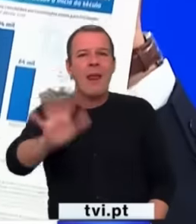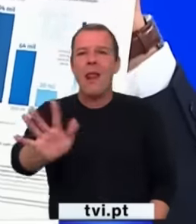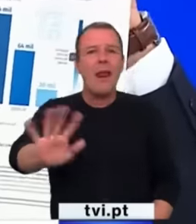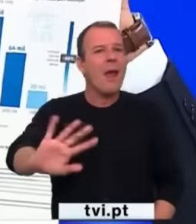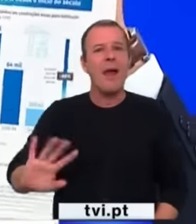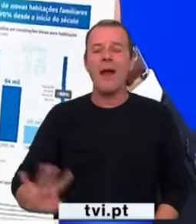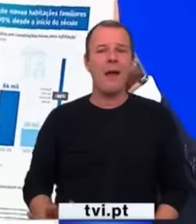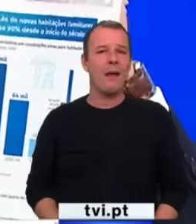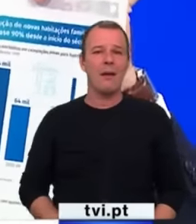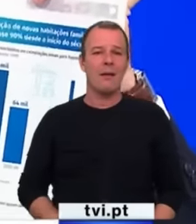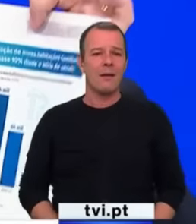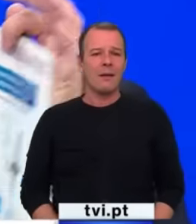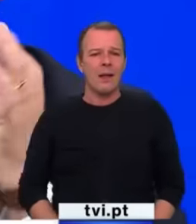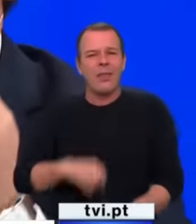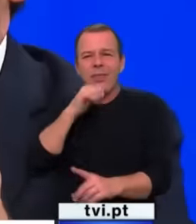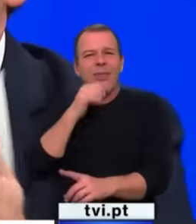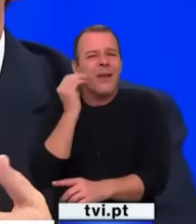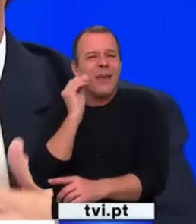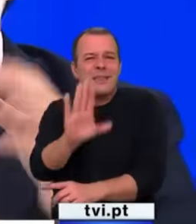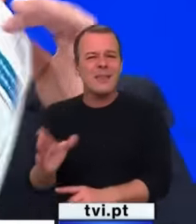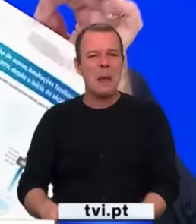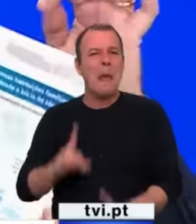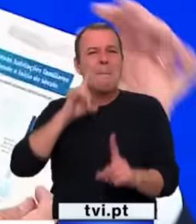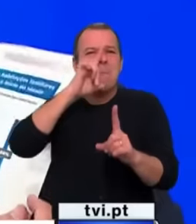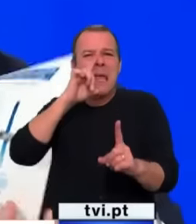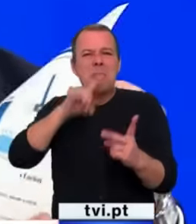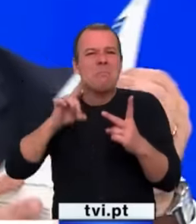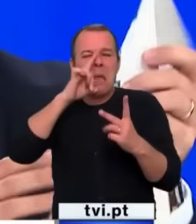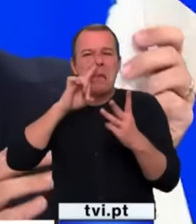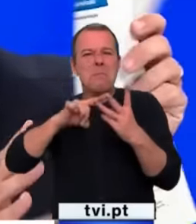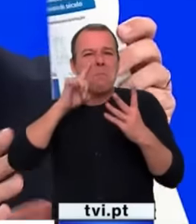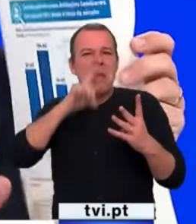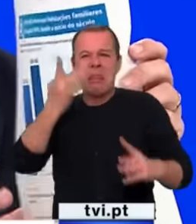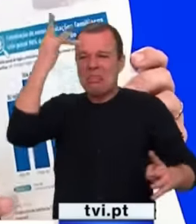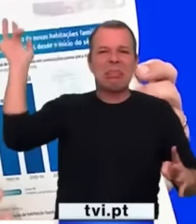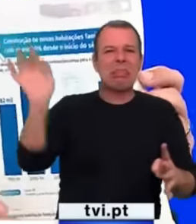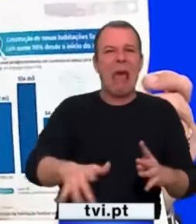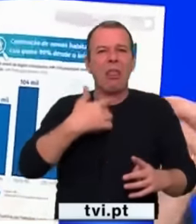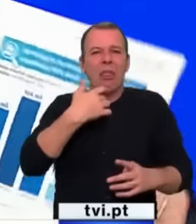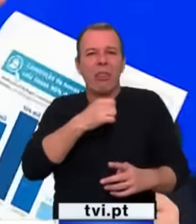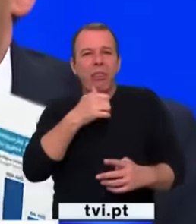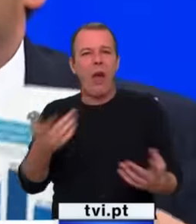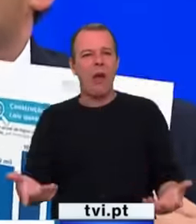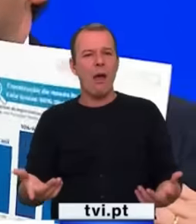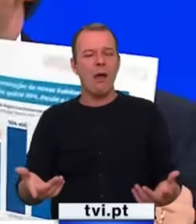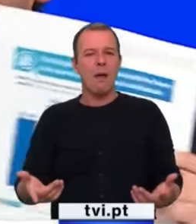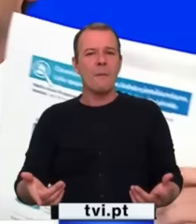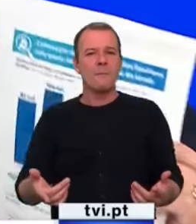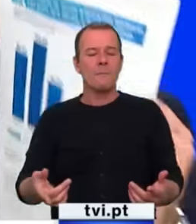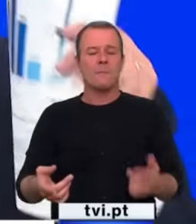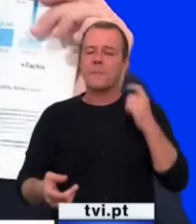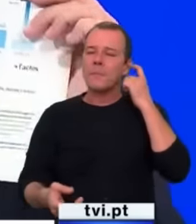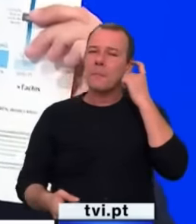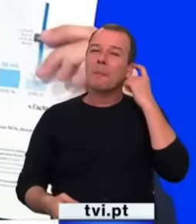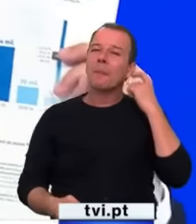o que faz este sempre. É os dados da faz sua sempre, construção. Sistematicamente mente, engana. Aqui, as pessoas vão ver em não, casa é construção que privada. Durante o vosso governo... Mas está, eu estou a falar feita, todo tipo de